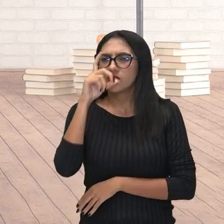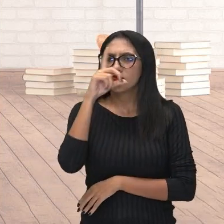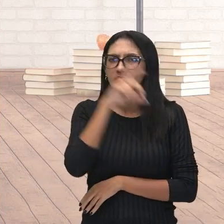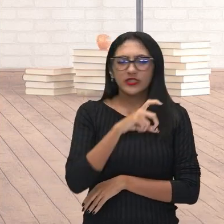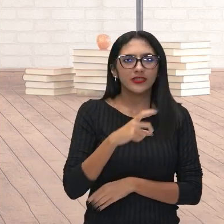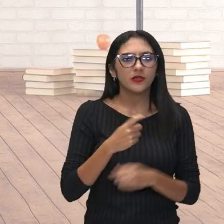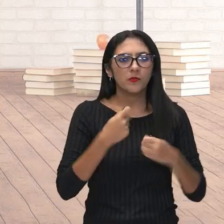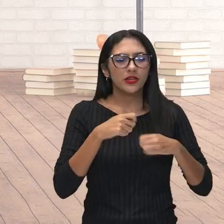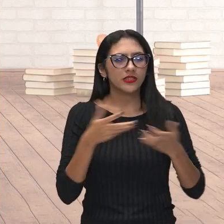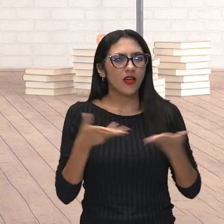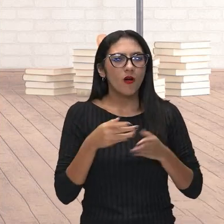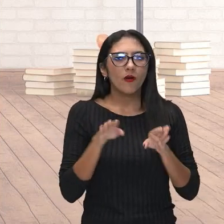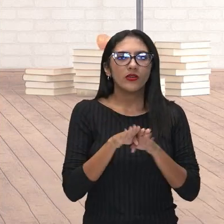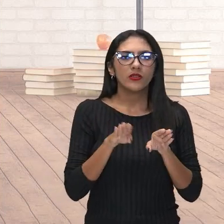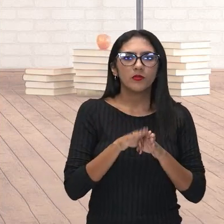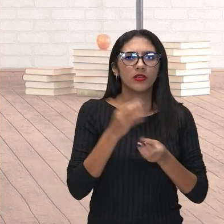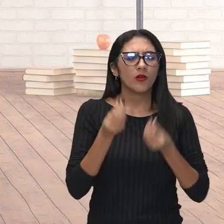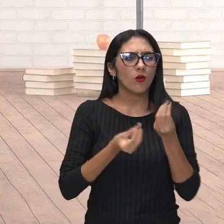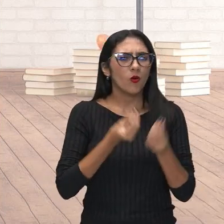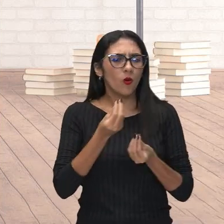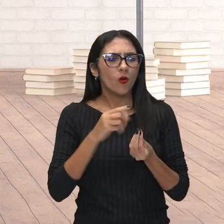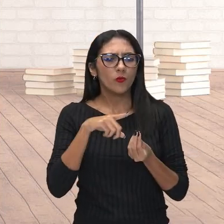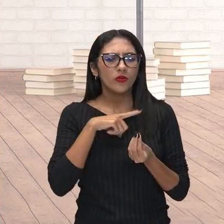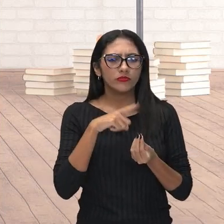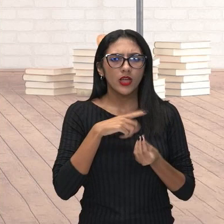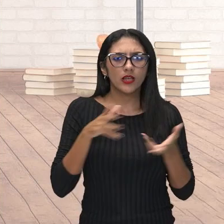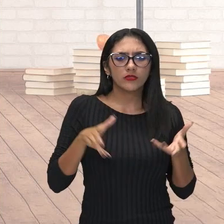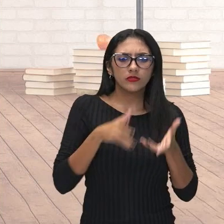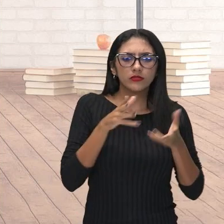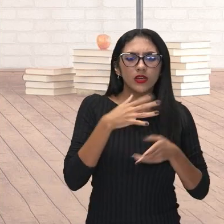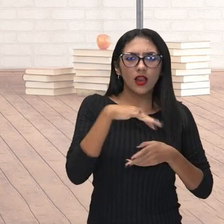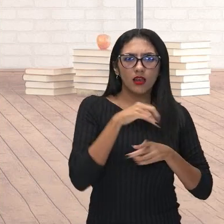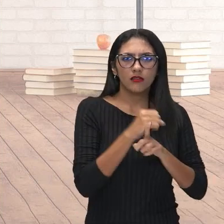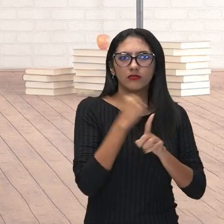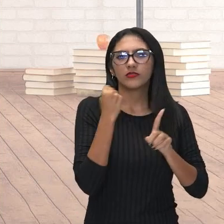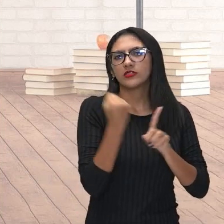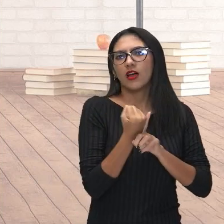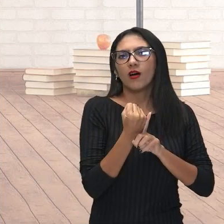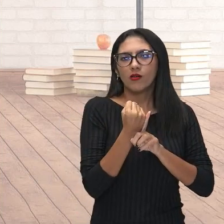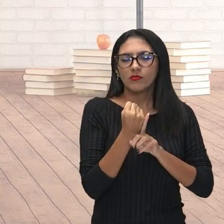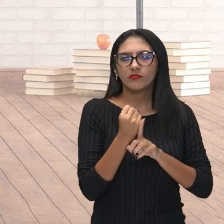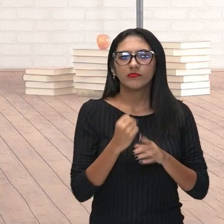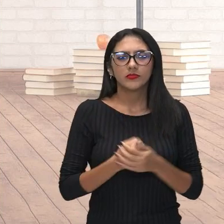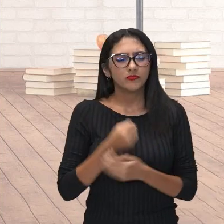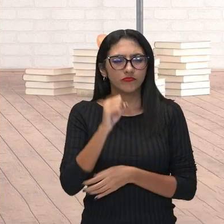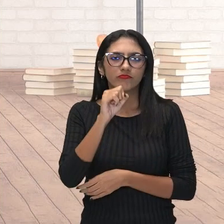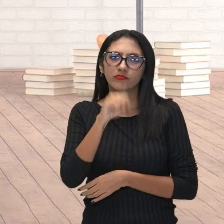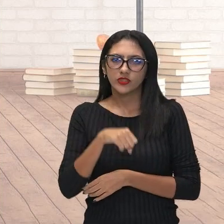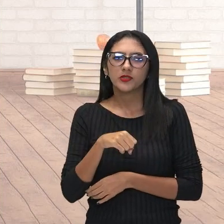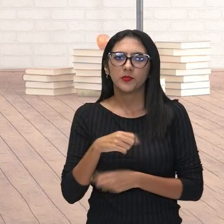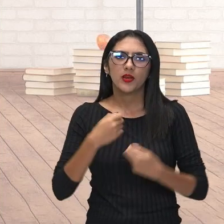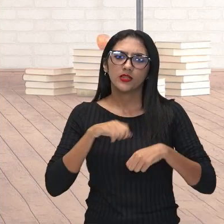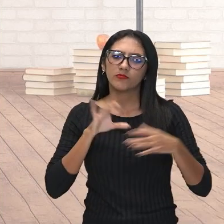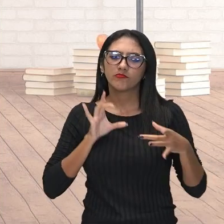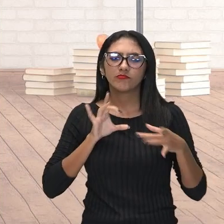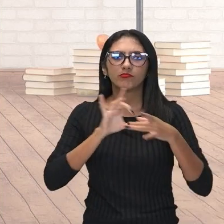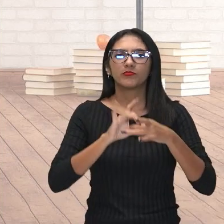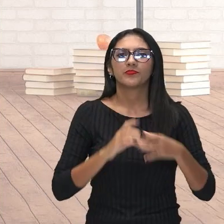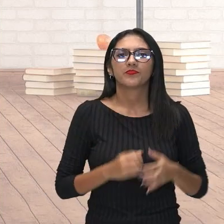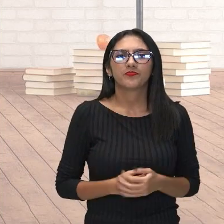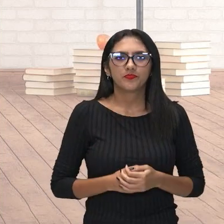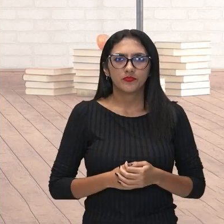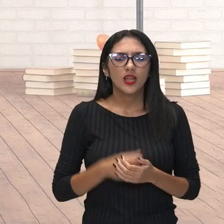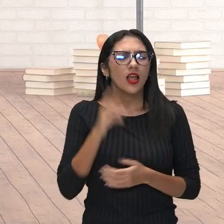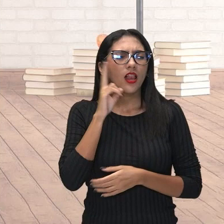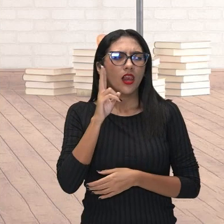vem falar agora que a gente tem que pensar na contribuição social do projeto de vida. Sim. A gente não pode esquecer que a gente